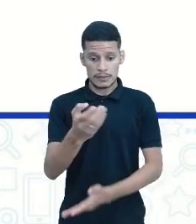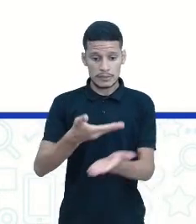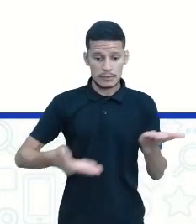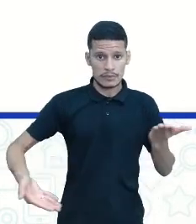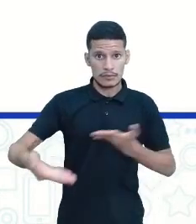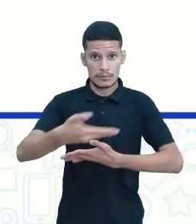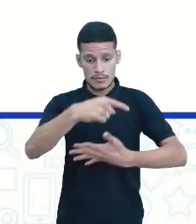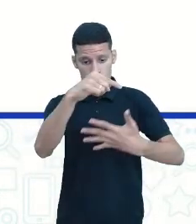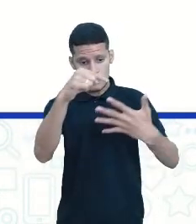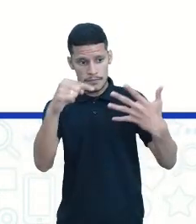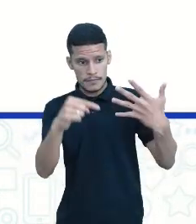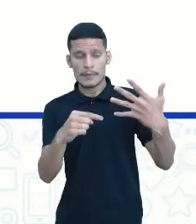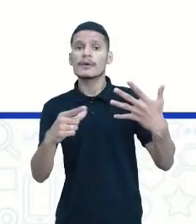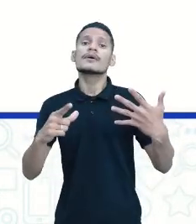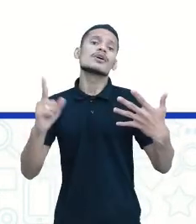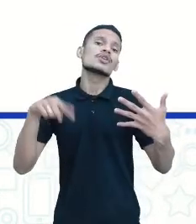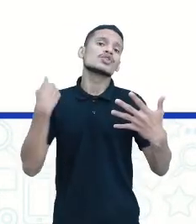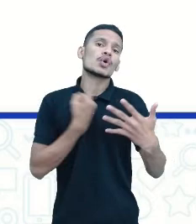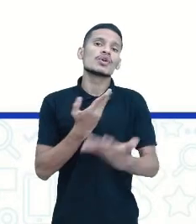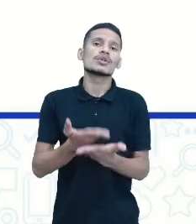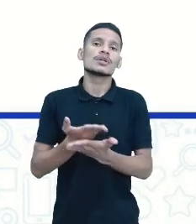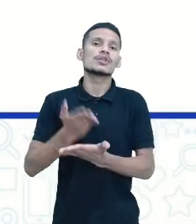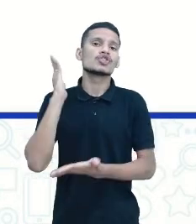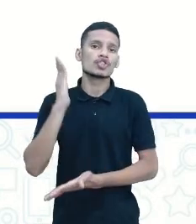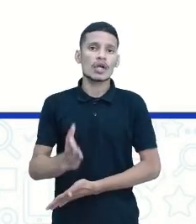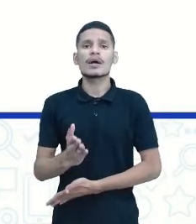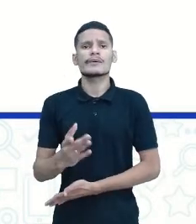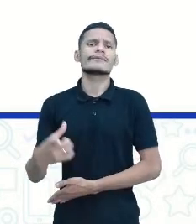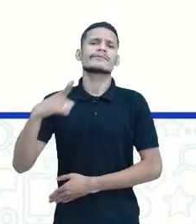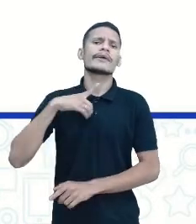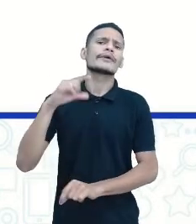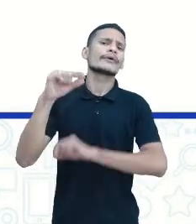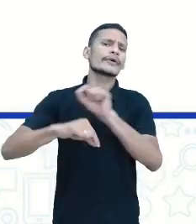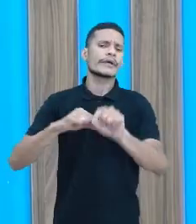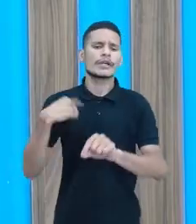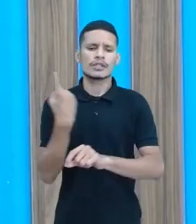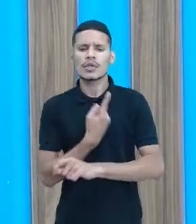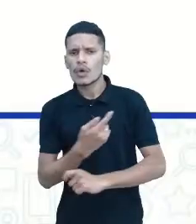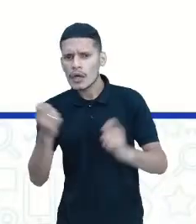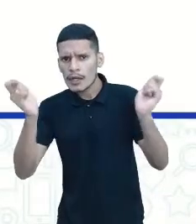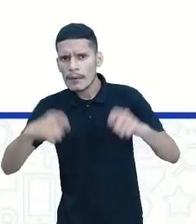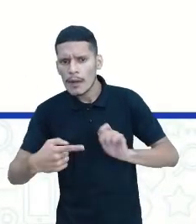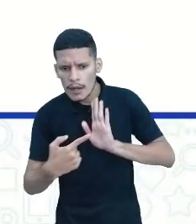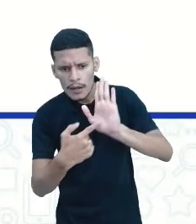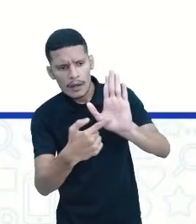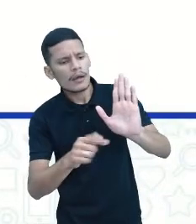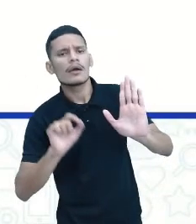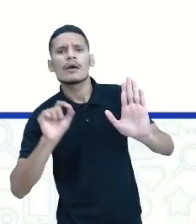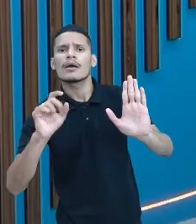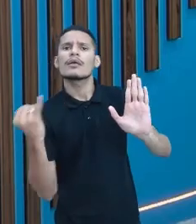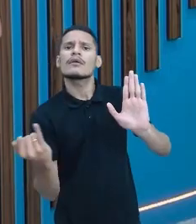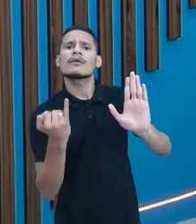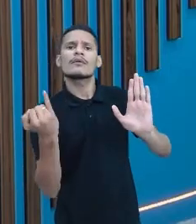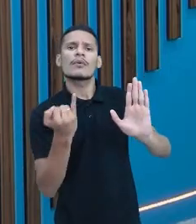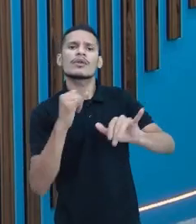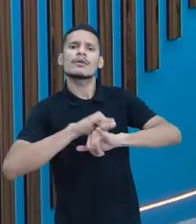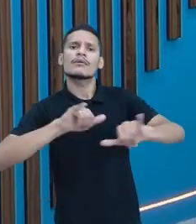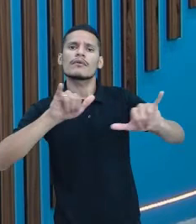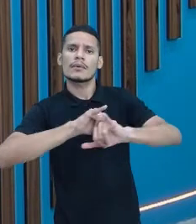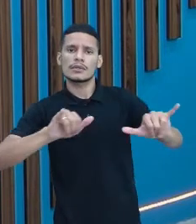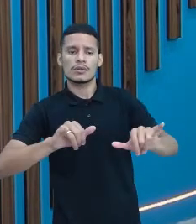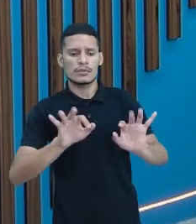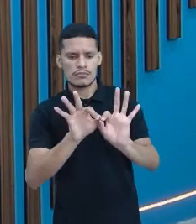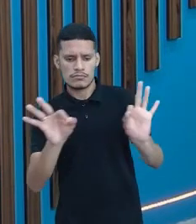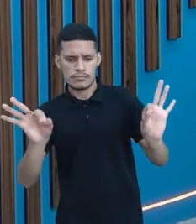estudamos, elas passam a ser o modo como a gente vai conseguir determinar as informações, as medidas do